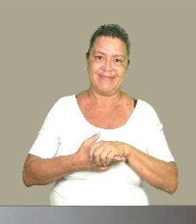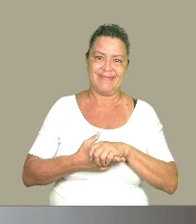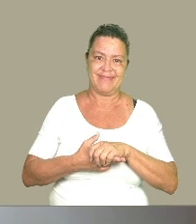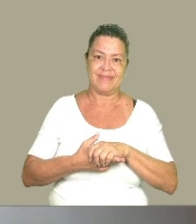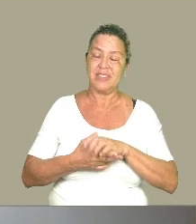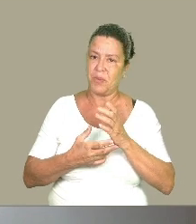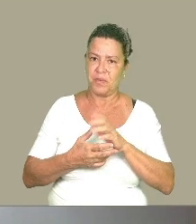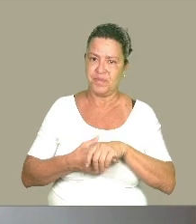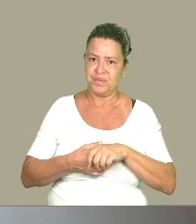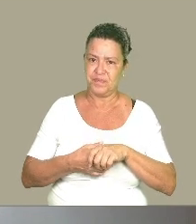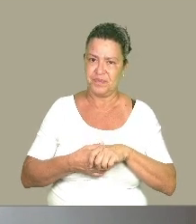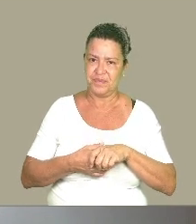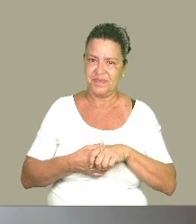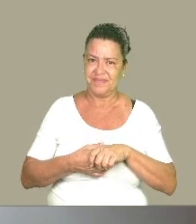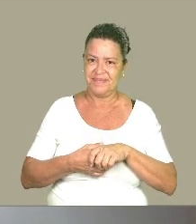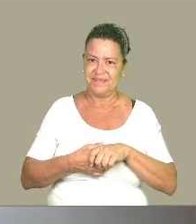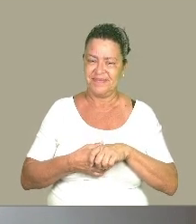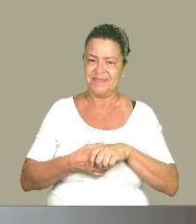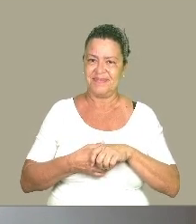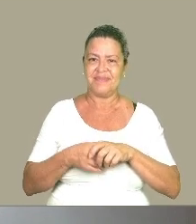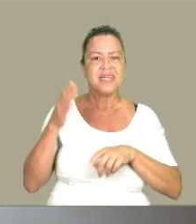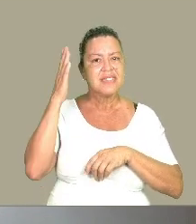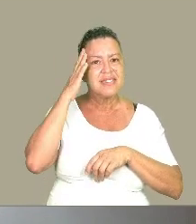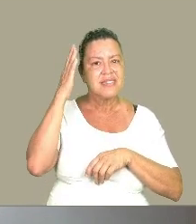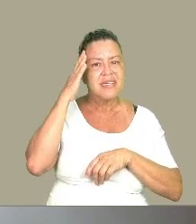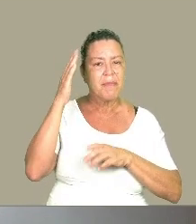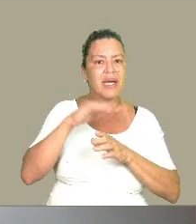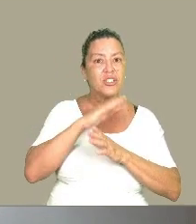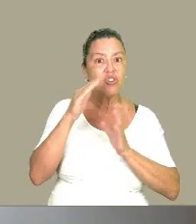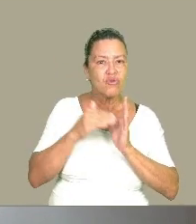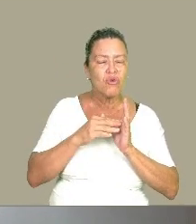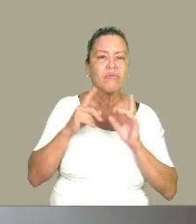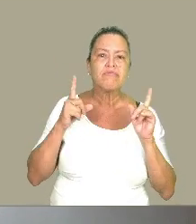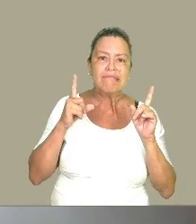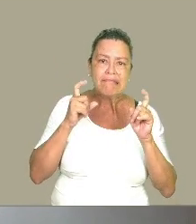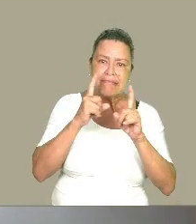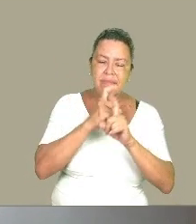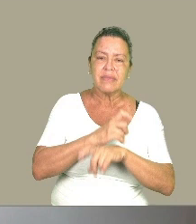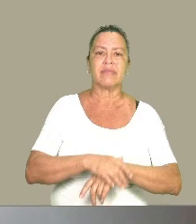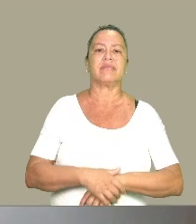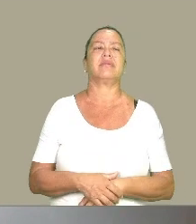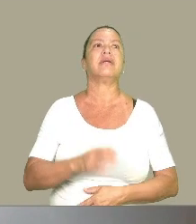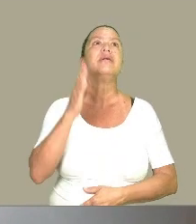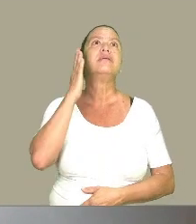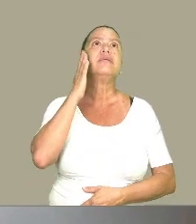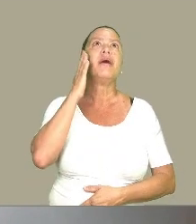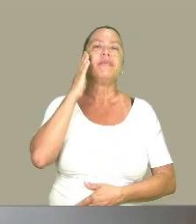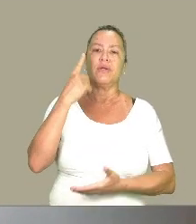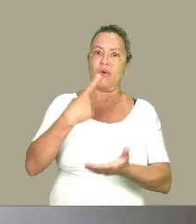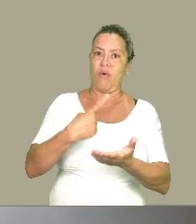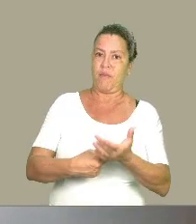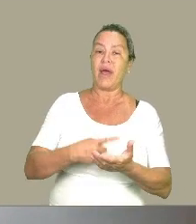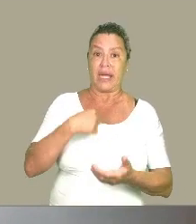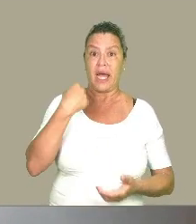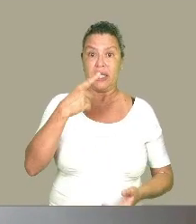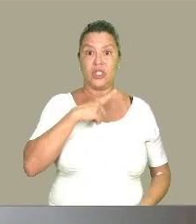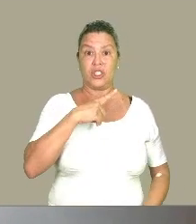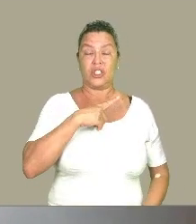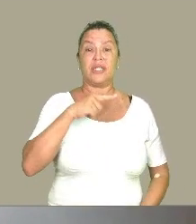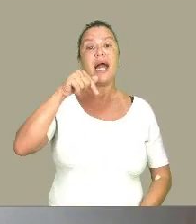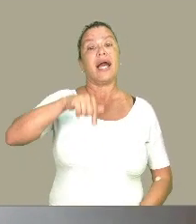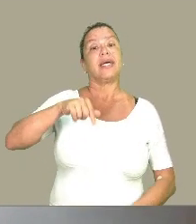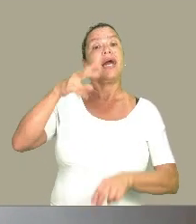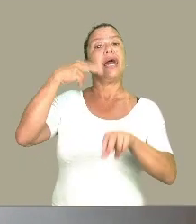Mas então, sabedor de todas essas dificuldades, sabedor de um compromisso que nós temos